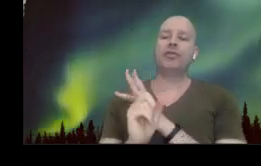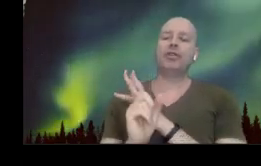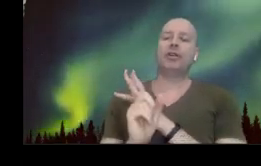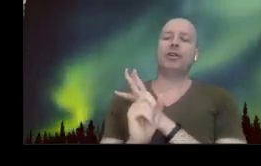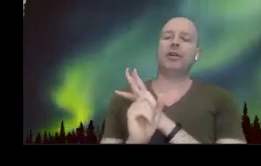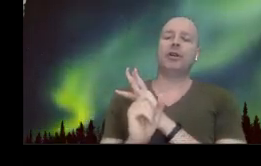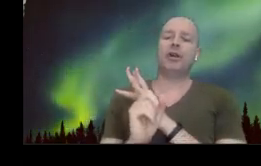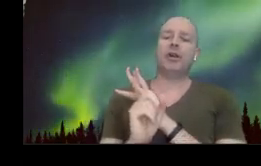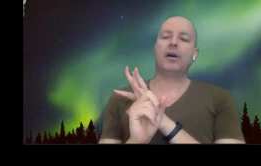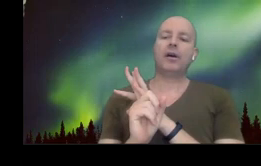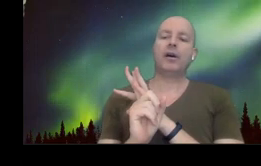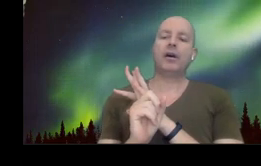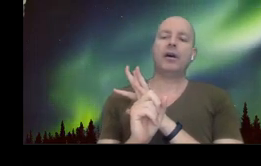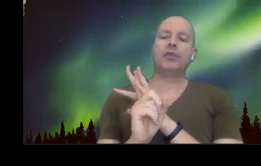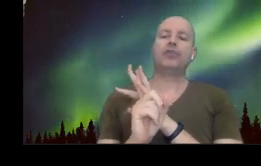entrada de